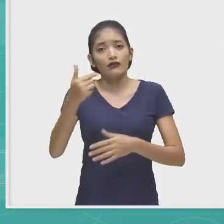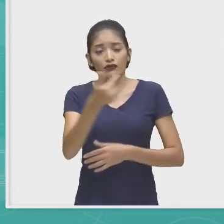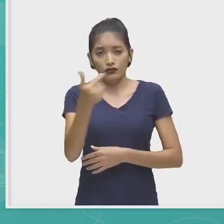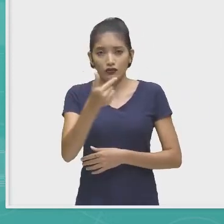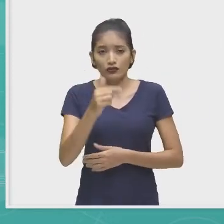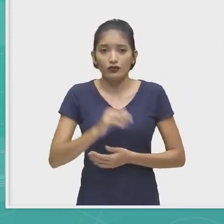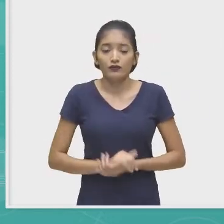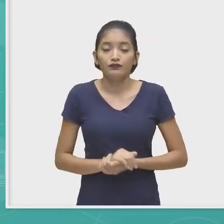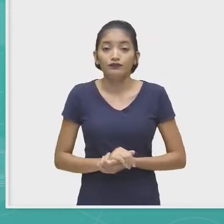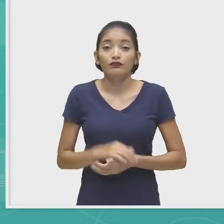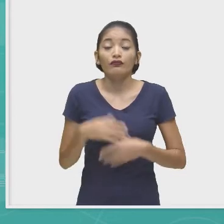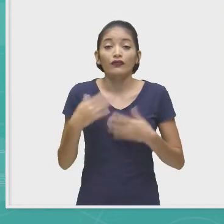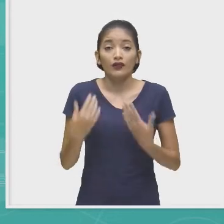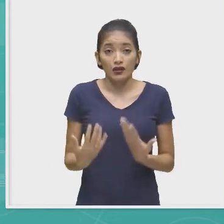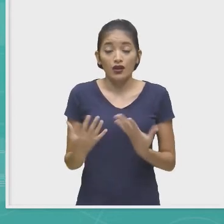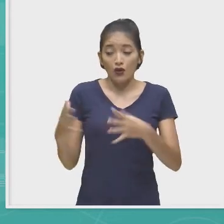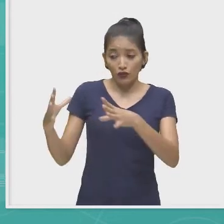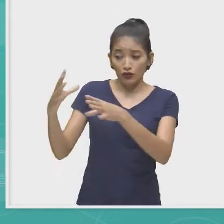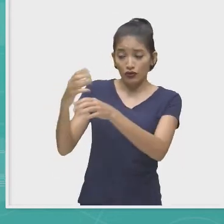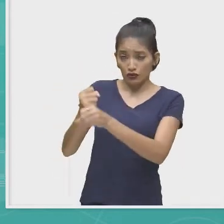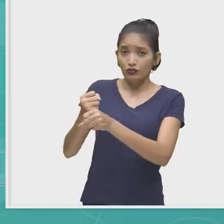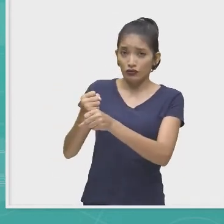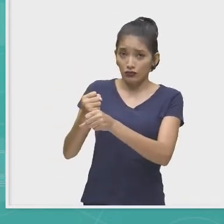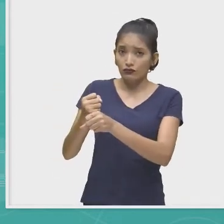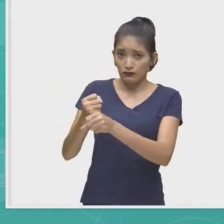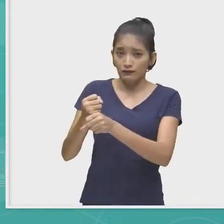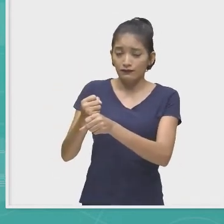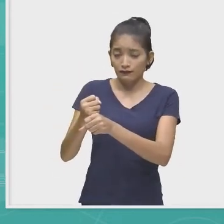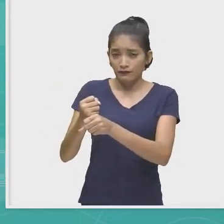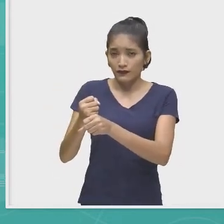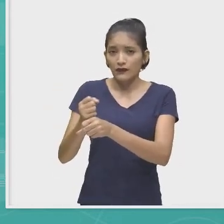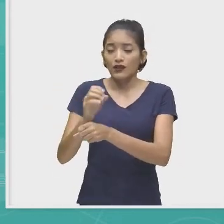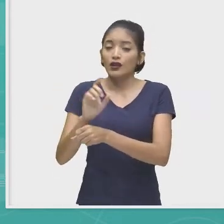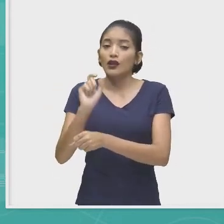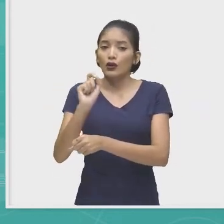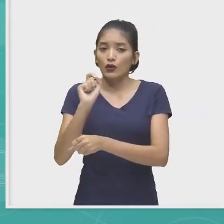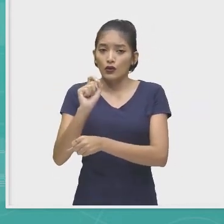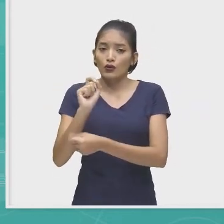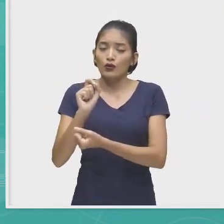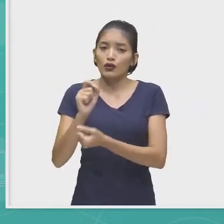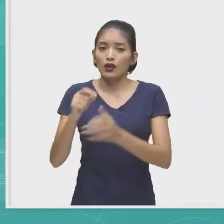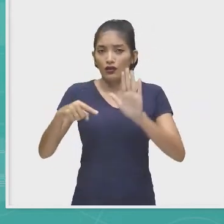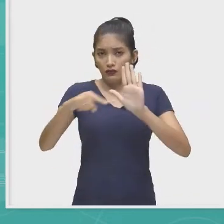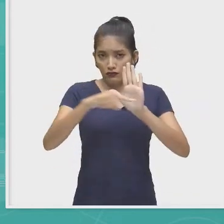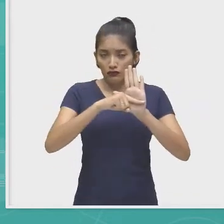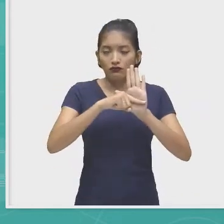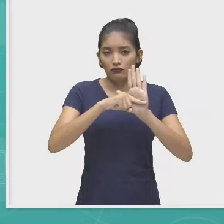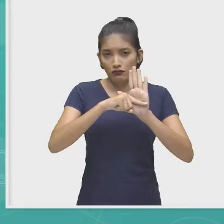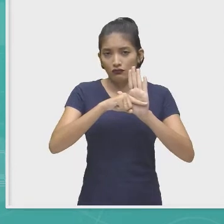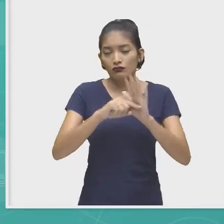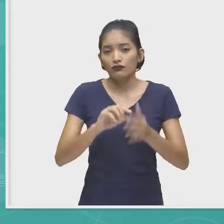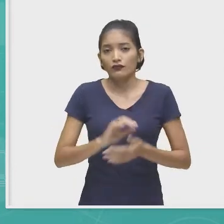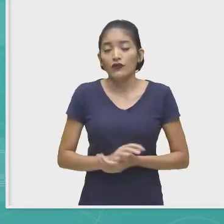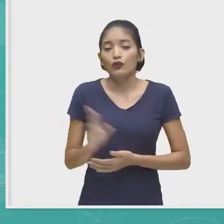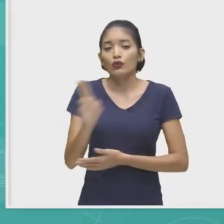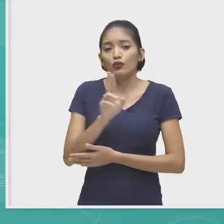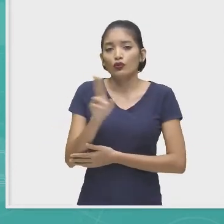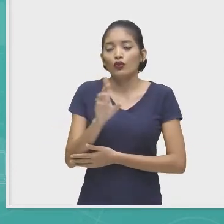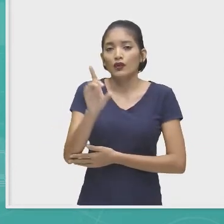O resultado da operação, que no caso aqui é uma subtração,